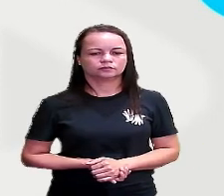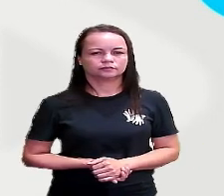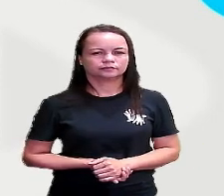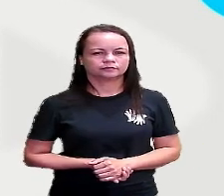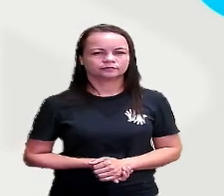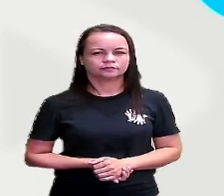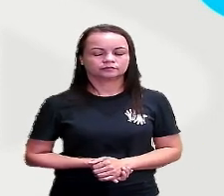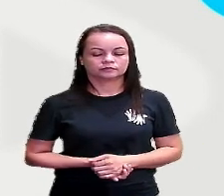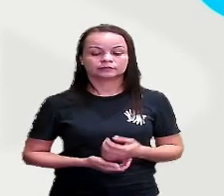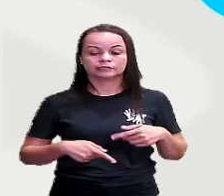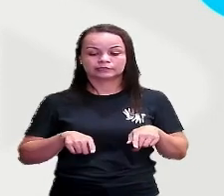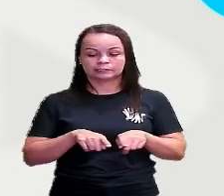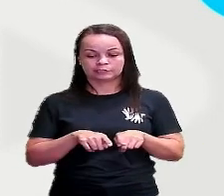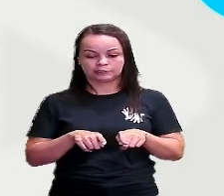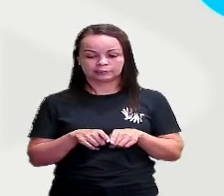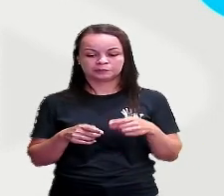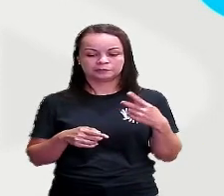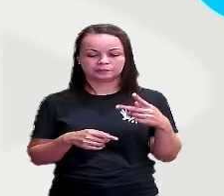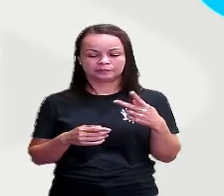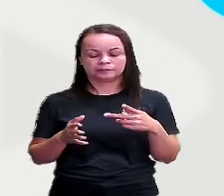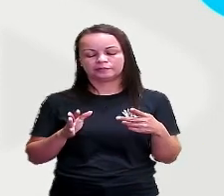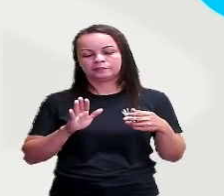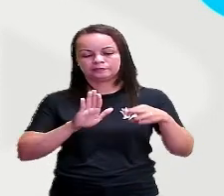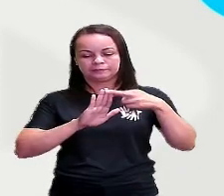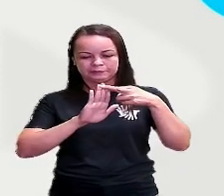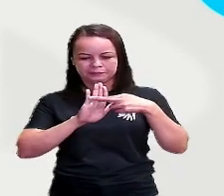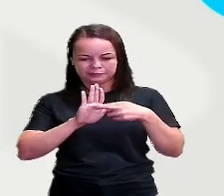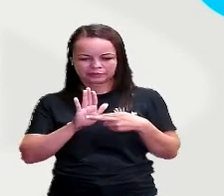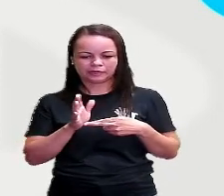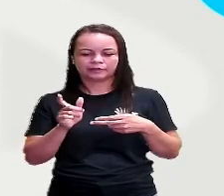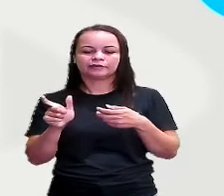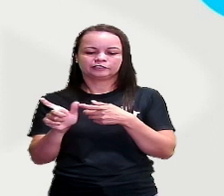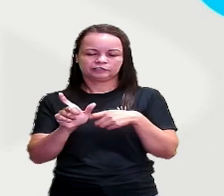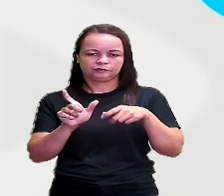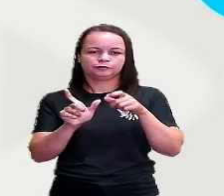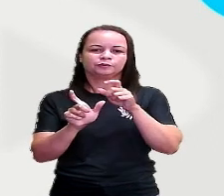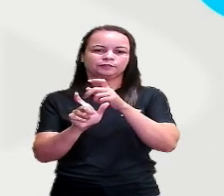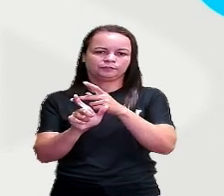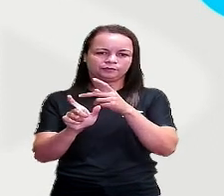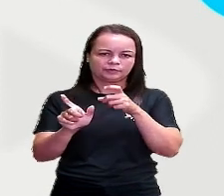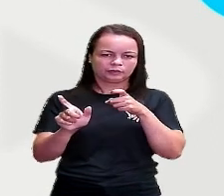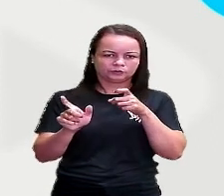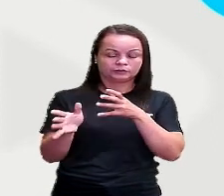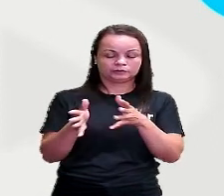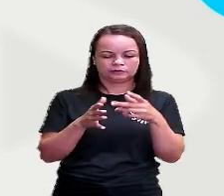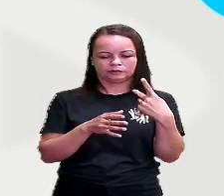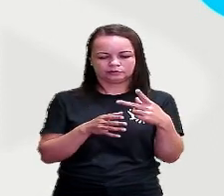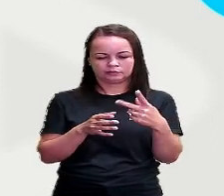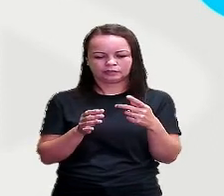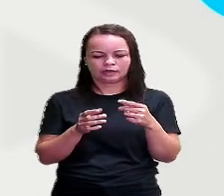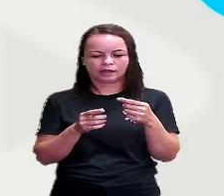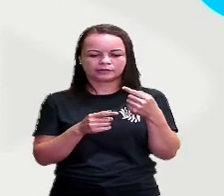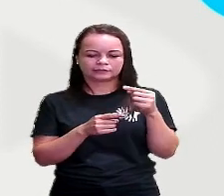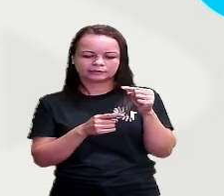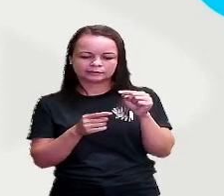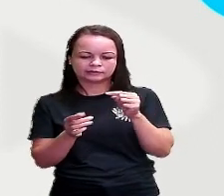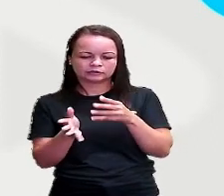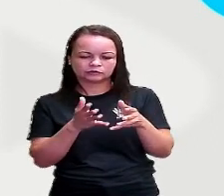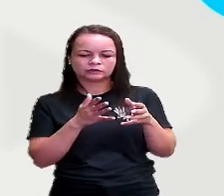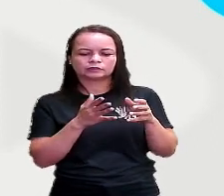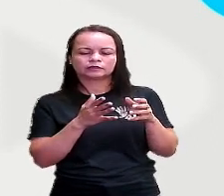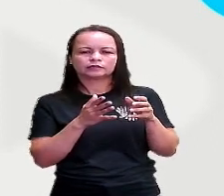Ainda na paroxítona, né? Ela tem bastante regras. Então, ó, acentuam-se as paroxítonas terminadas em